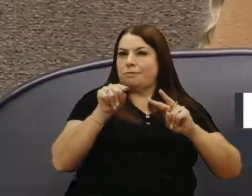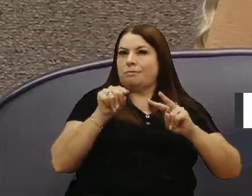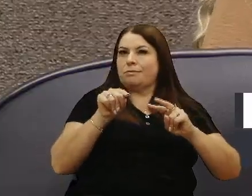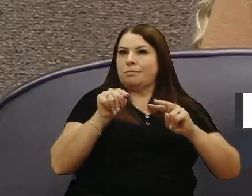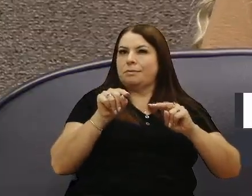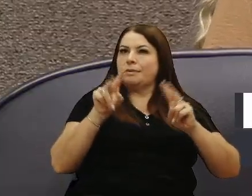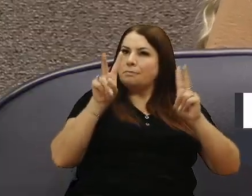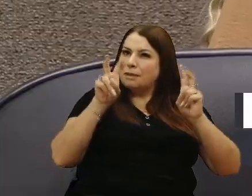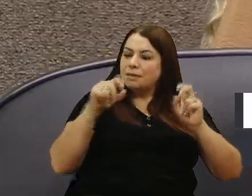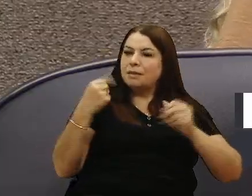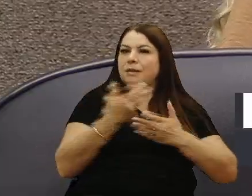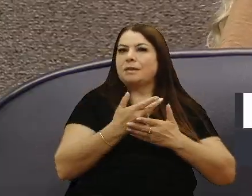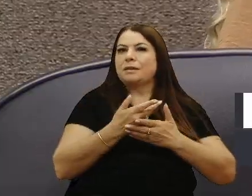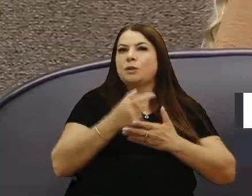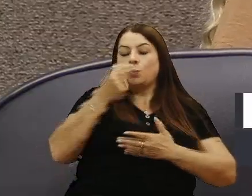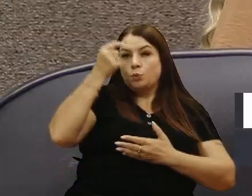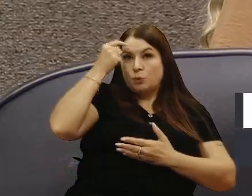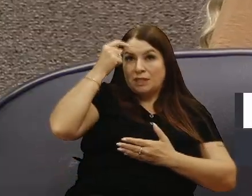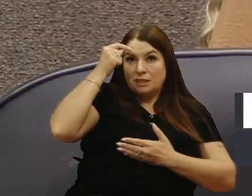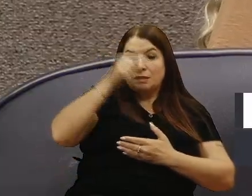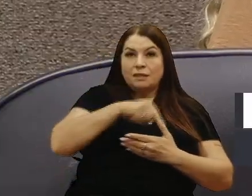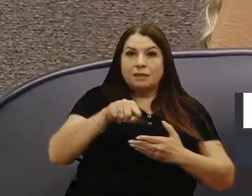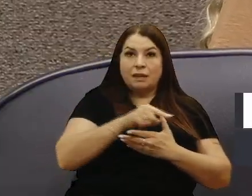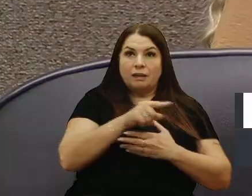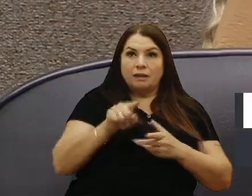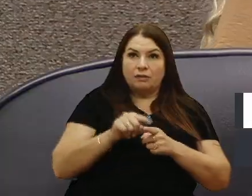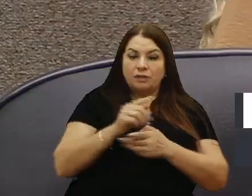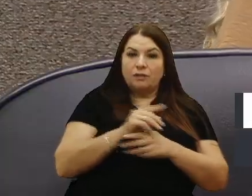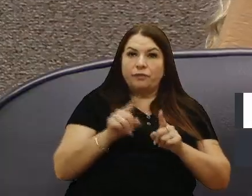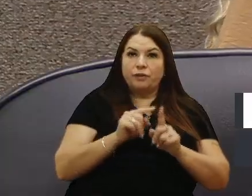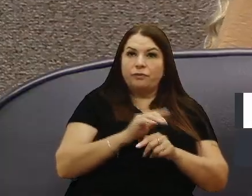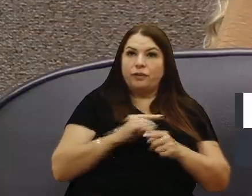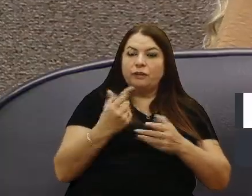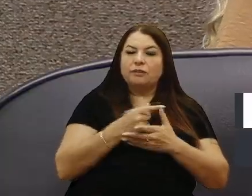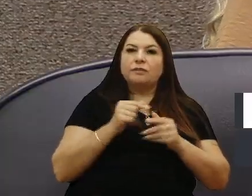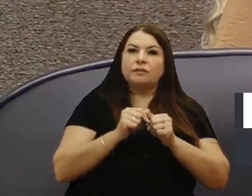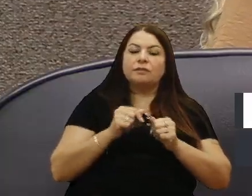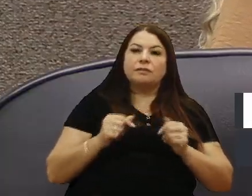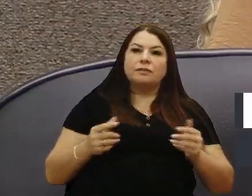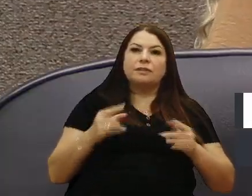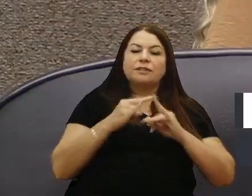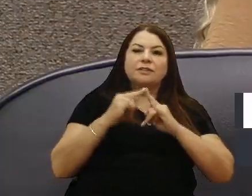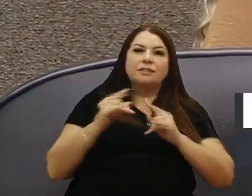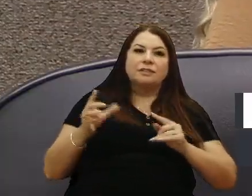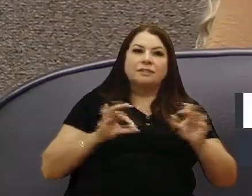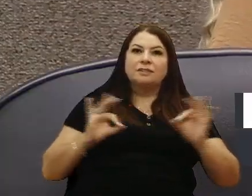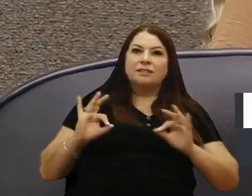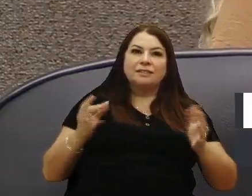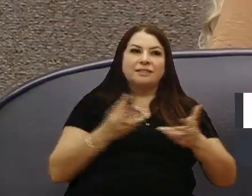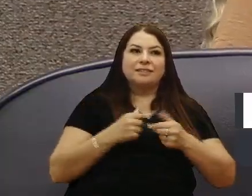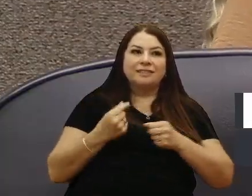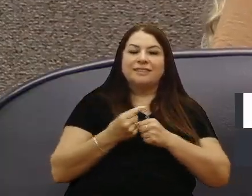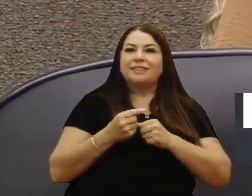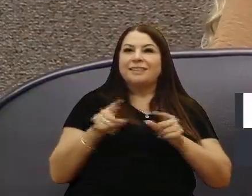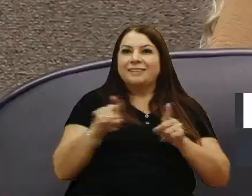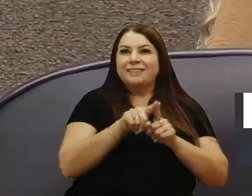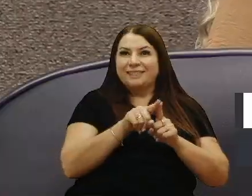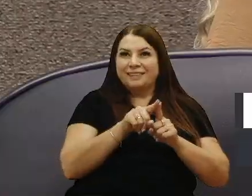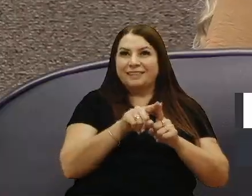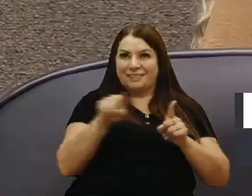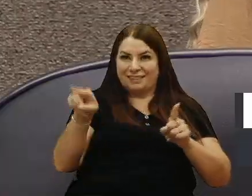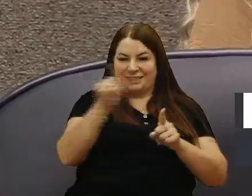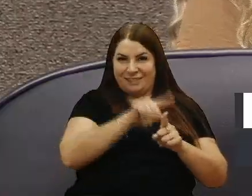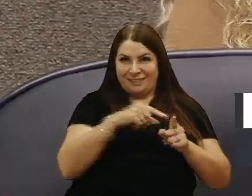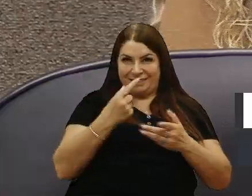questão toda de conscientização que a gente tem. E essa entidade maravilhosa que organizou isso grandemente, ficou lindo mesmo.